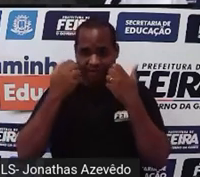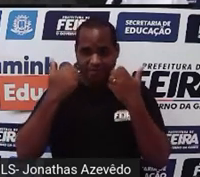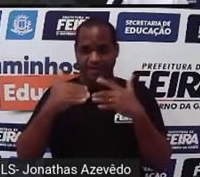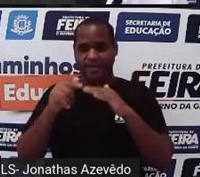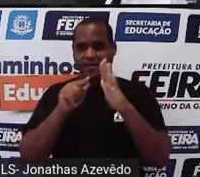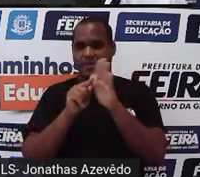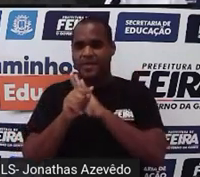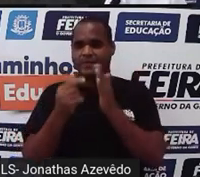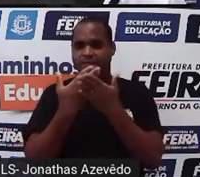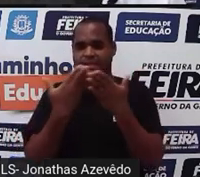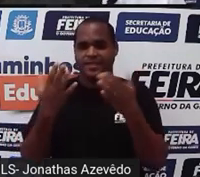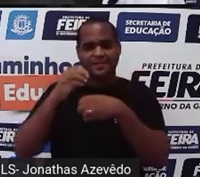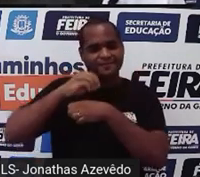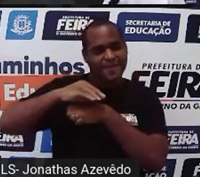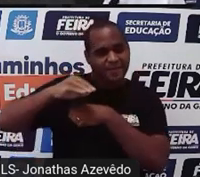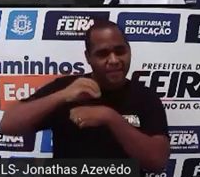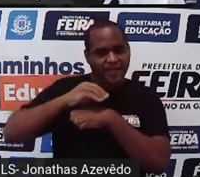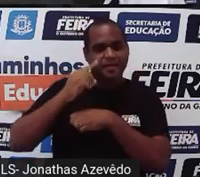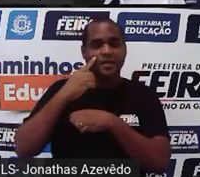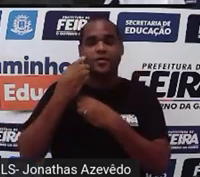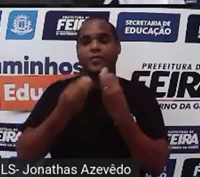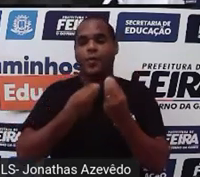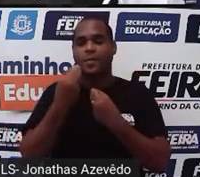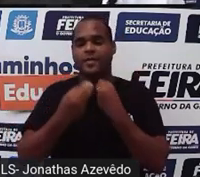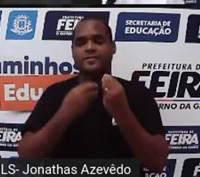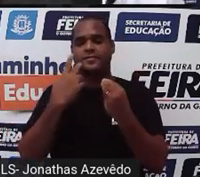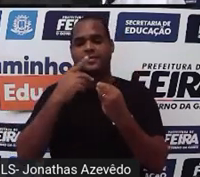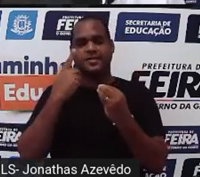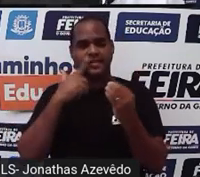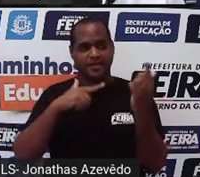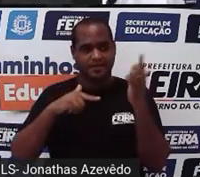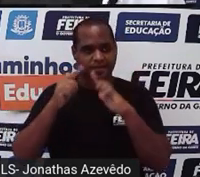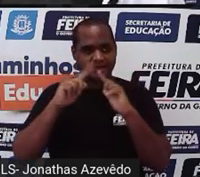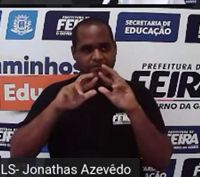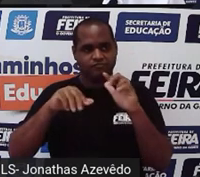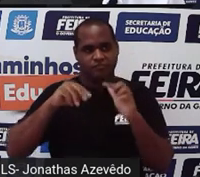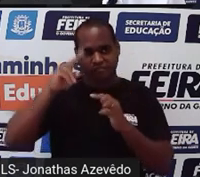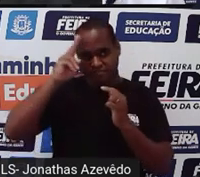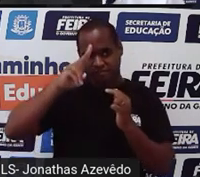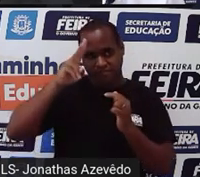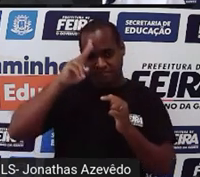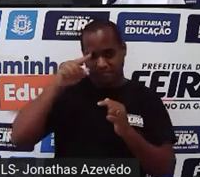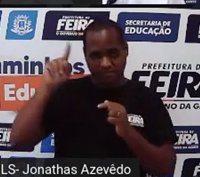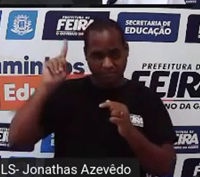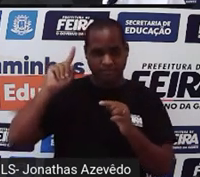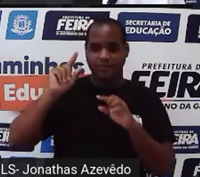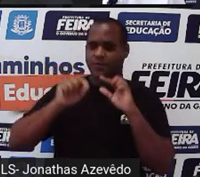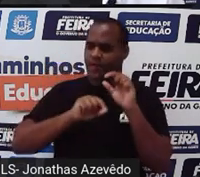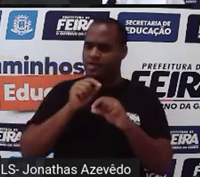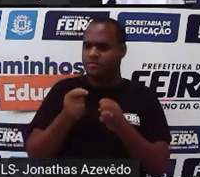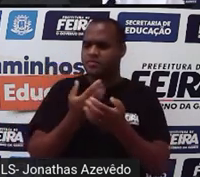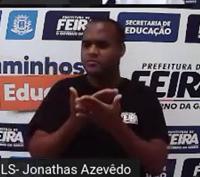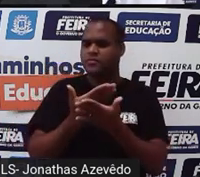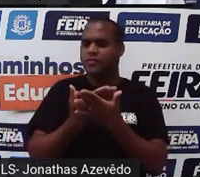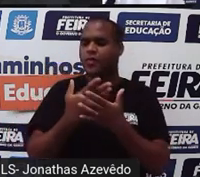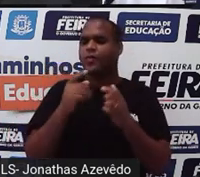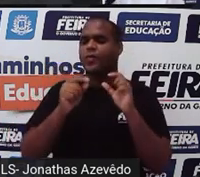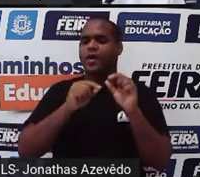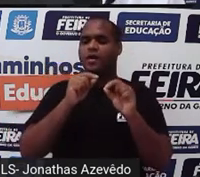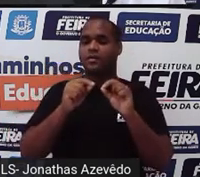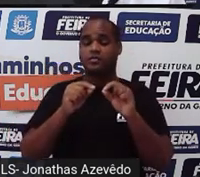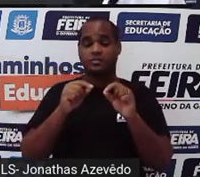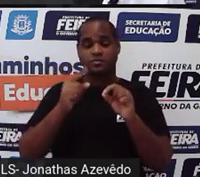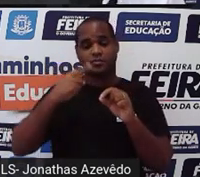perguntinha que a gente trouxe com isso que a gente quê que a gente acabou de de relembrar a gente tá estudando né